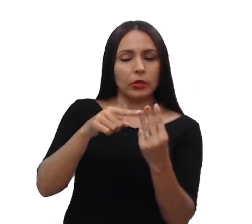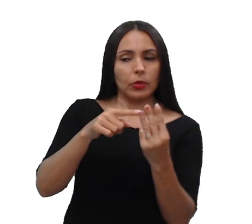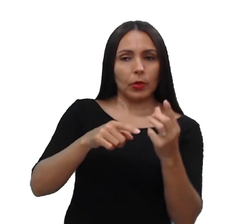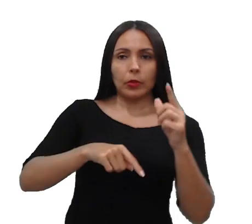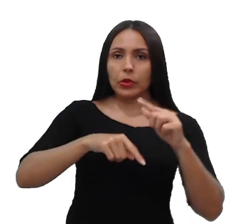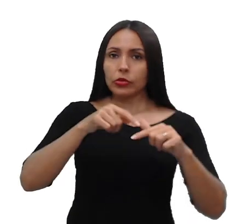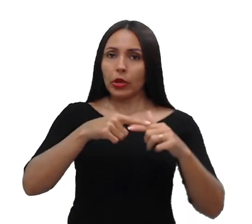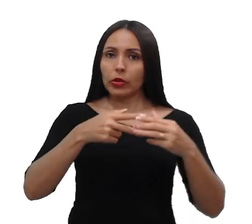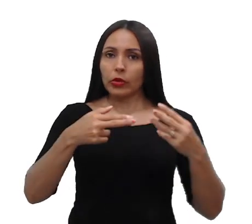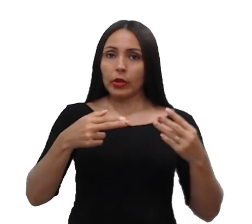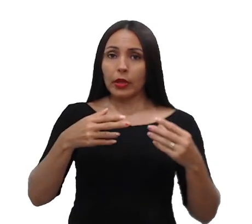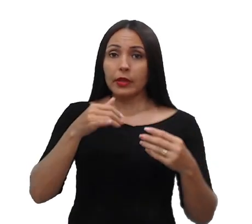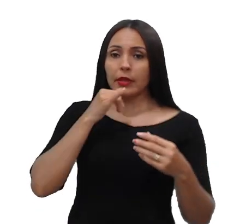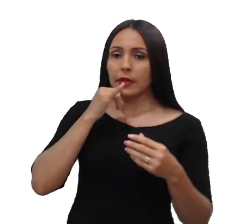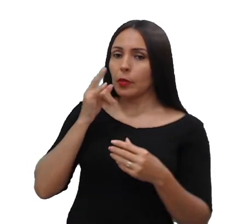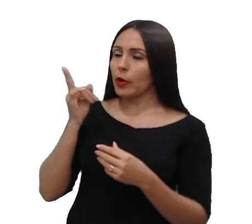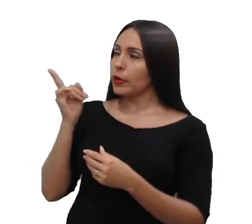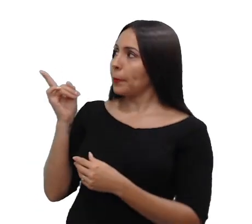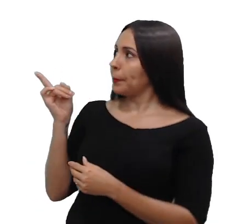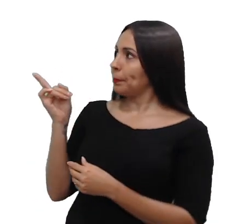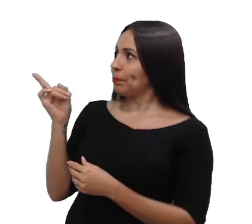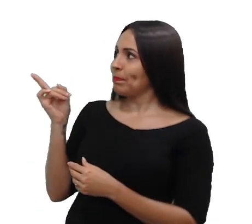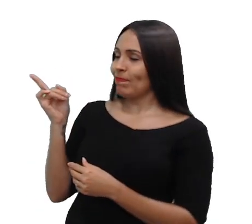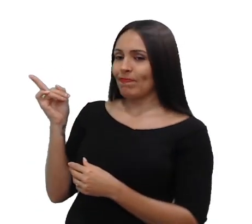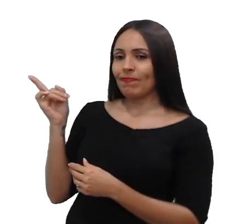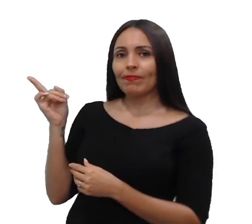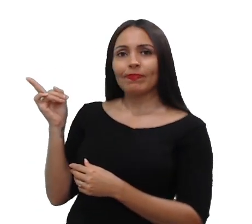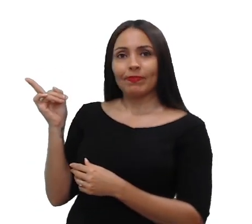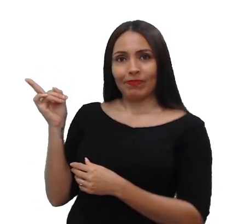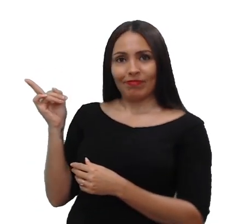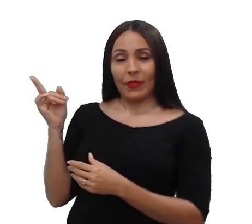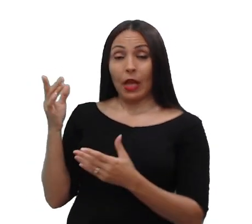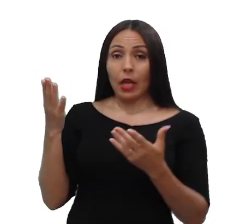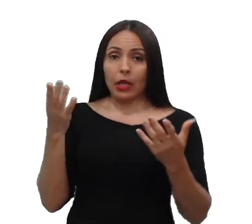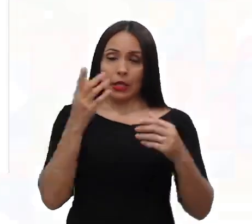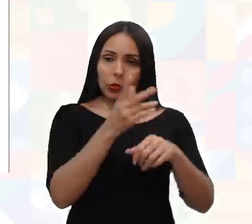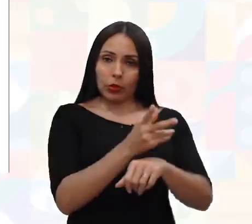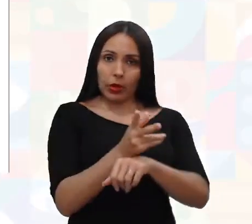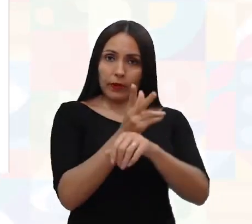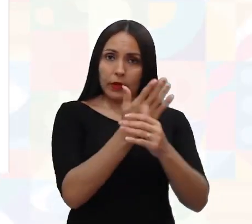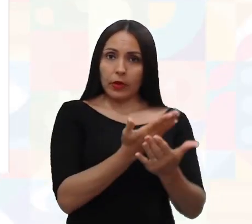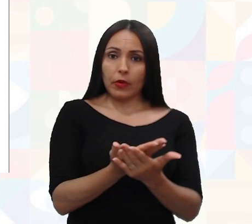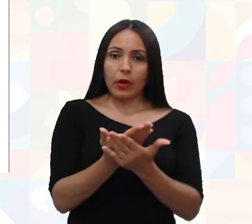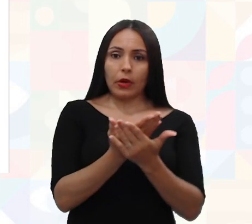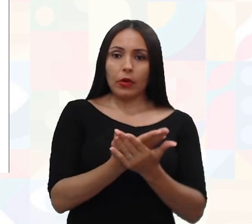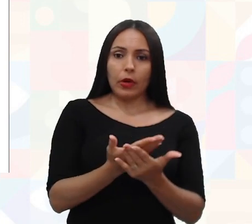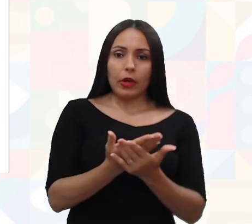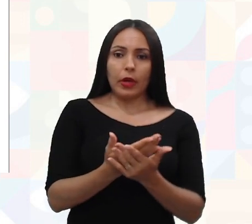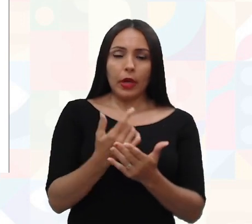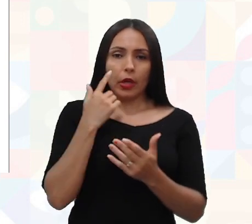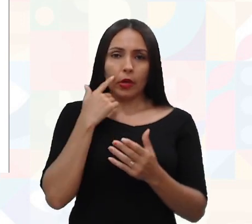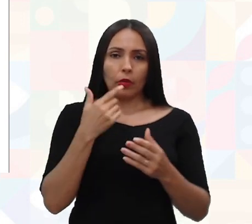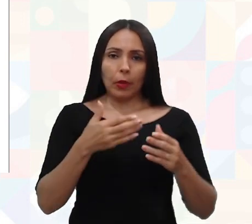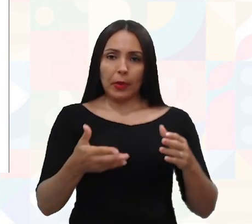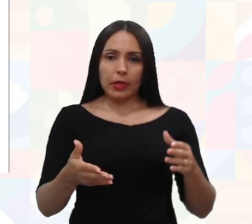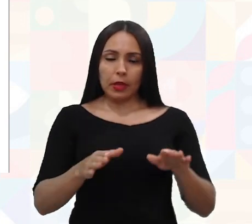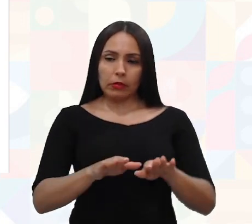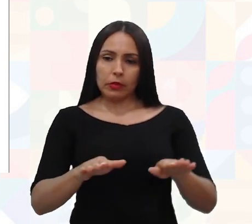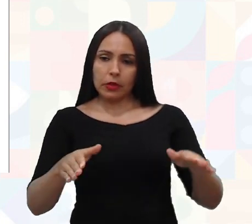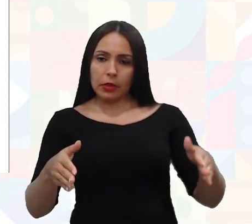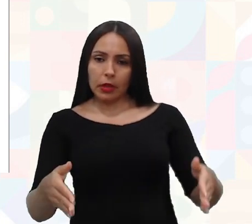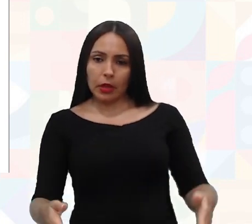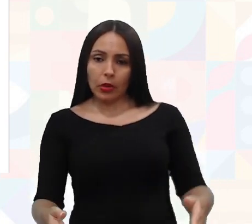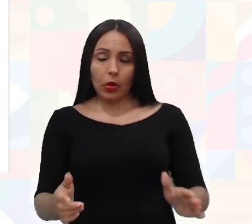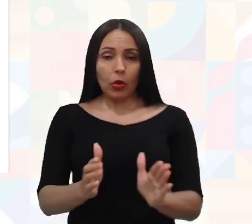né? Nesse exemplo que a gente está colocando para vocês hoje na videoaula, uma mesa de centro com um livro,